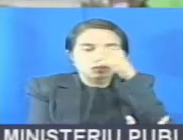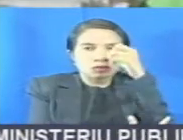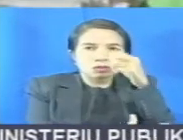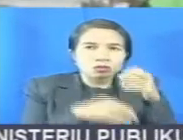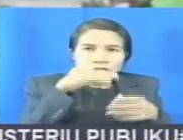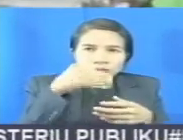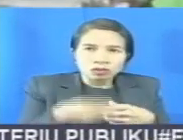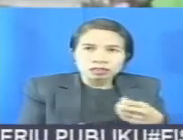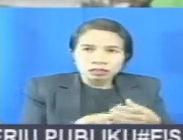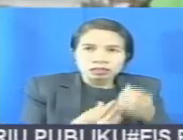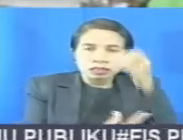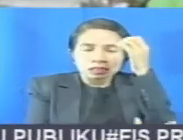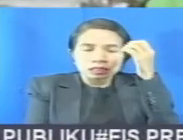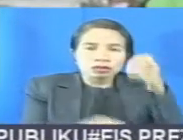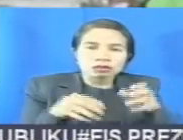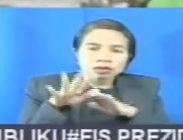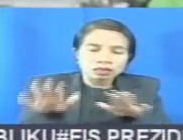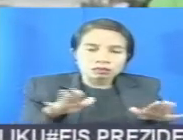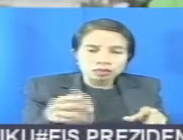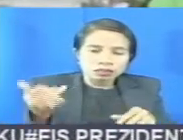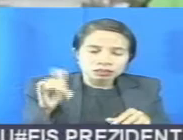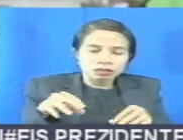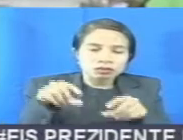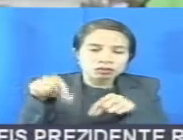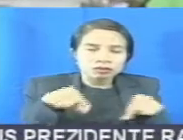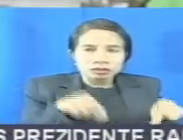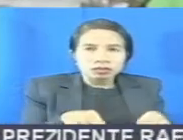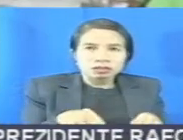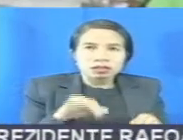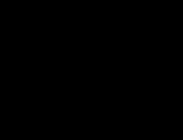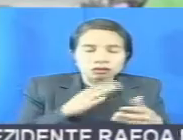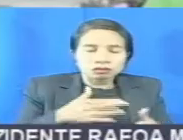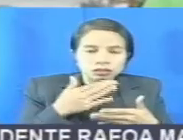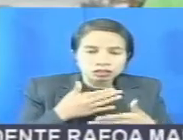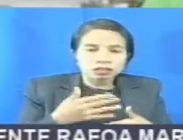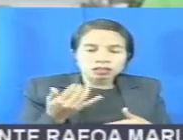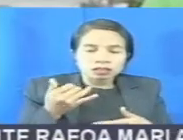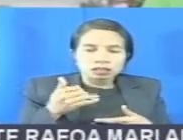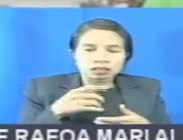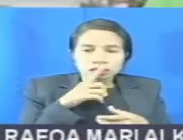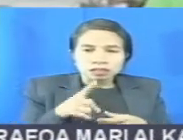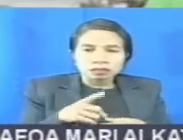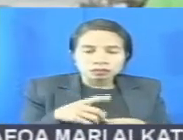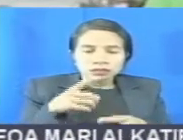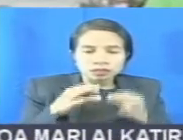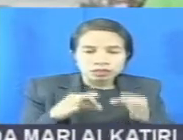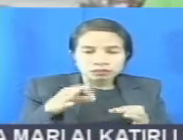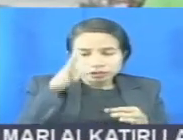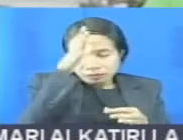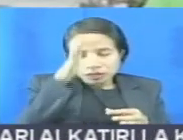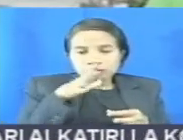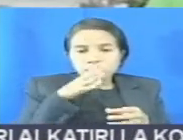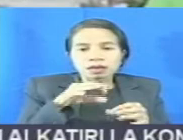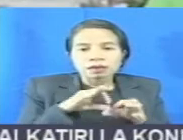nessa orgulho kata ki e maruma ne beta matan basira awa prisia tebe senhora dia kata mas ki ina ama mate maybe ita iha ama ida de tirane